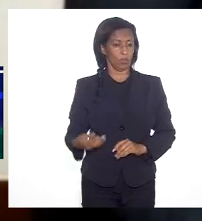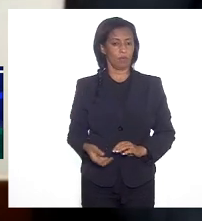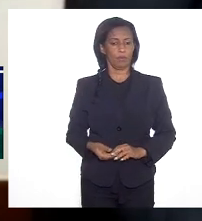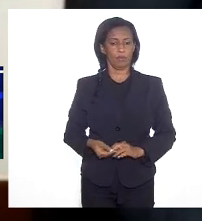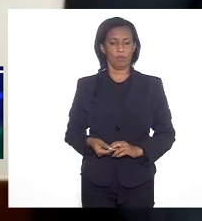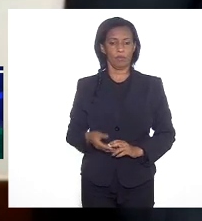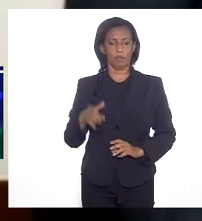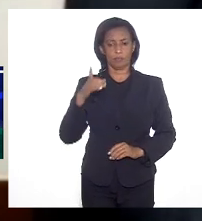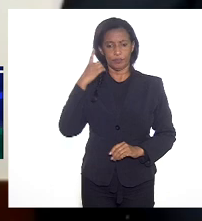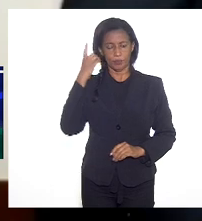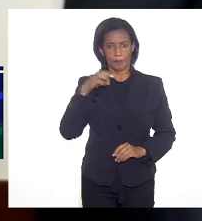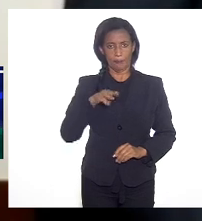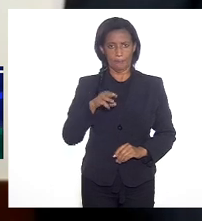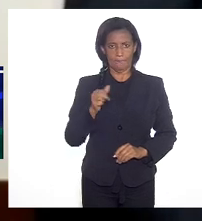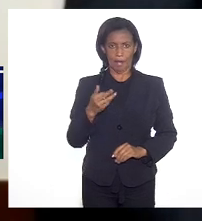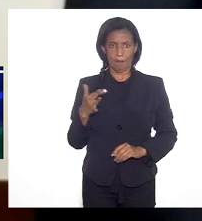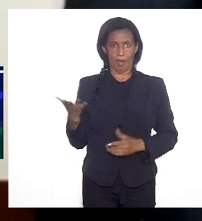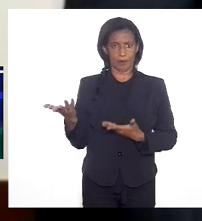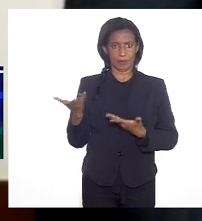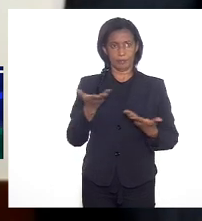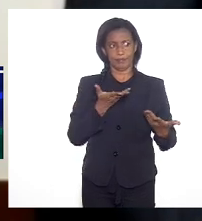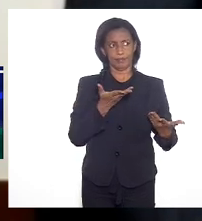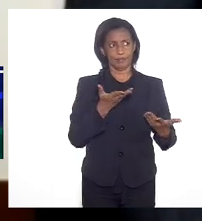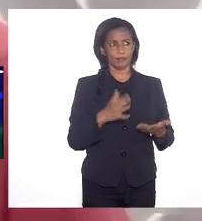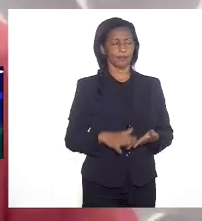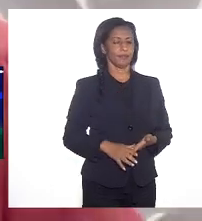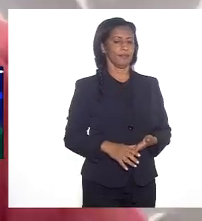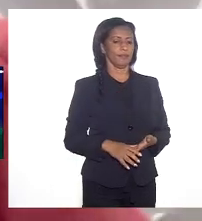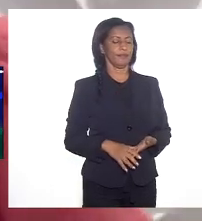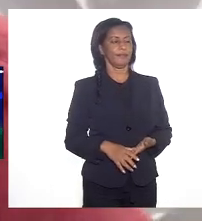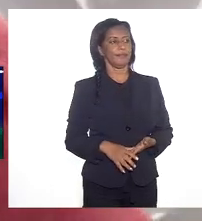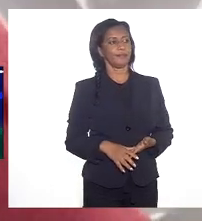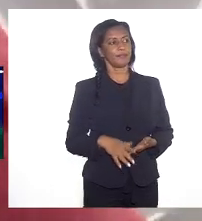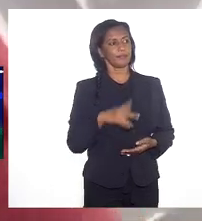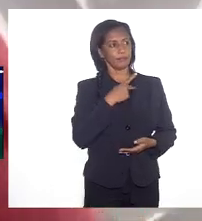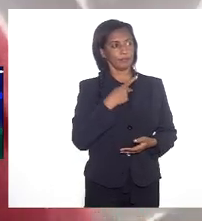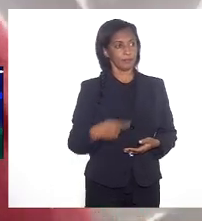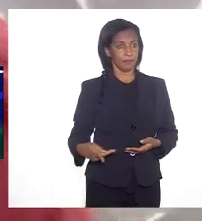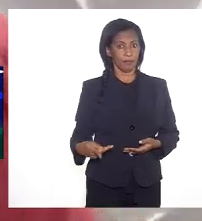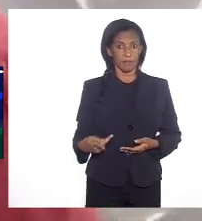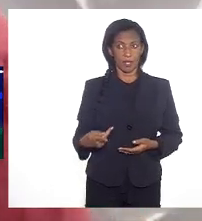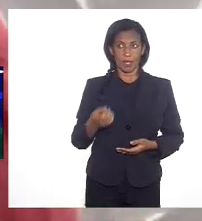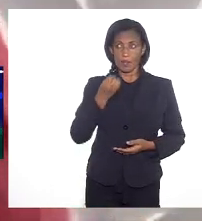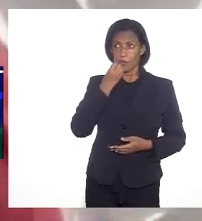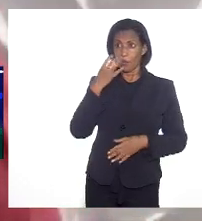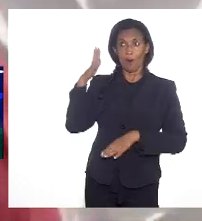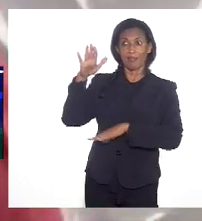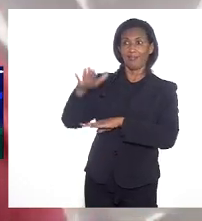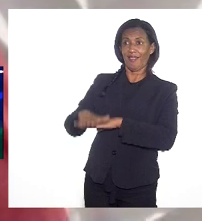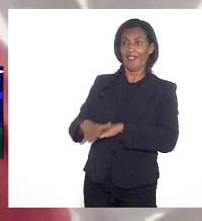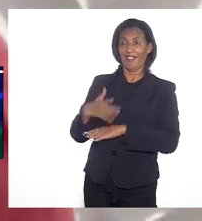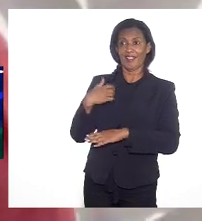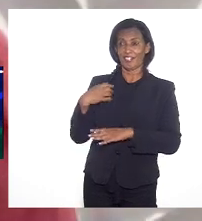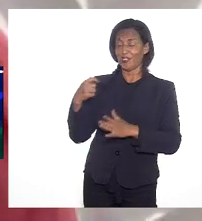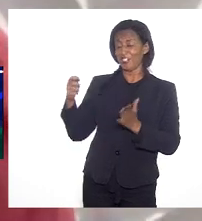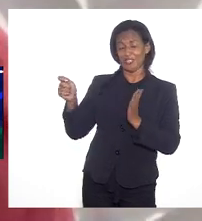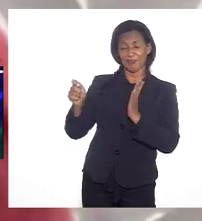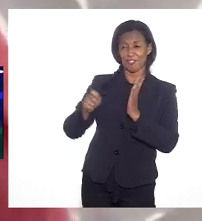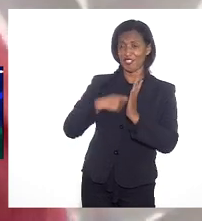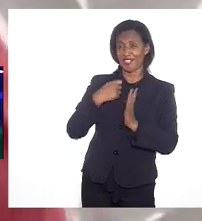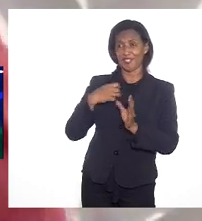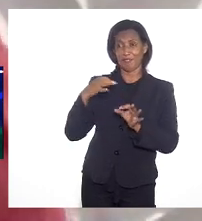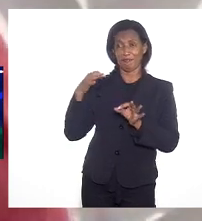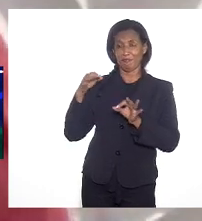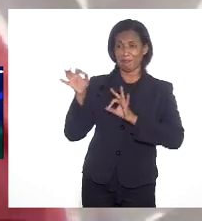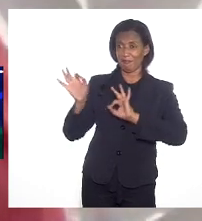Deputada Marta Rocha, por favor. Presidente, boa tarde mais uma vez. Eu nem tinha me inscrito para debater o projeto,